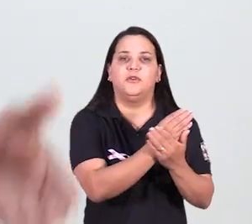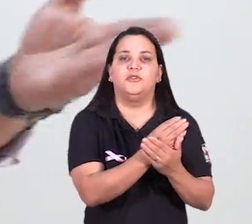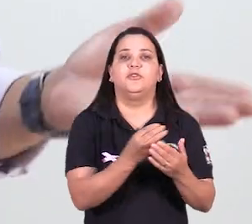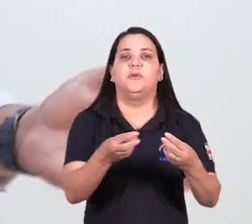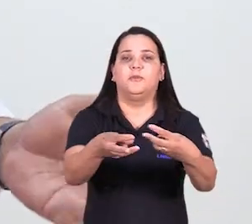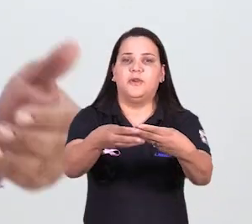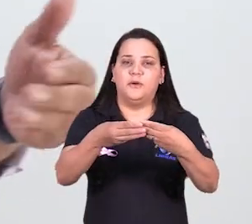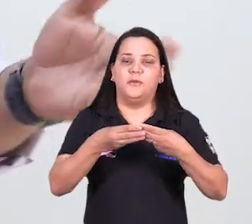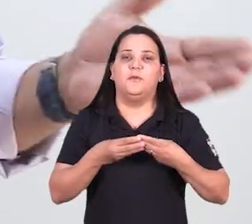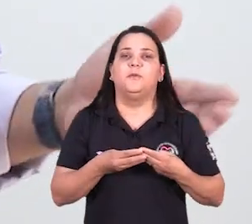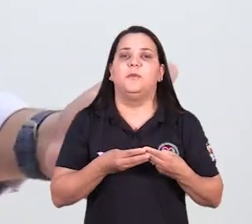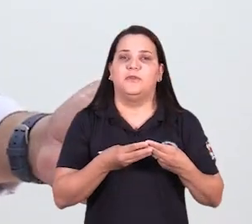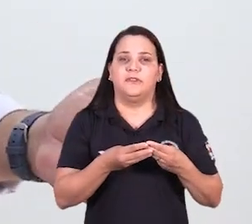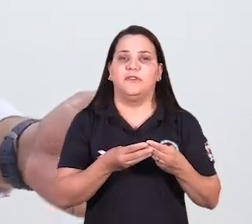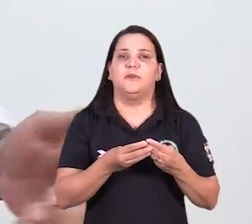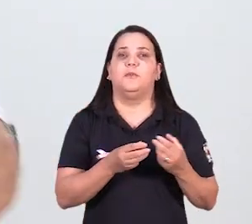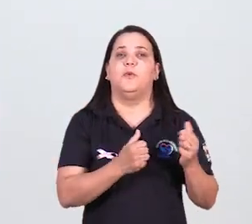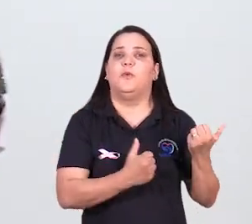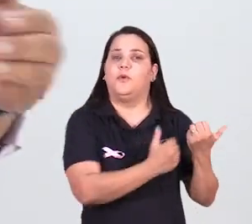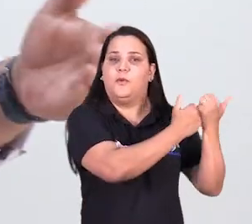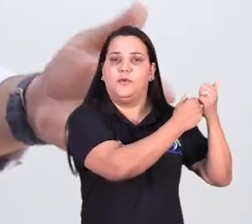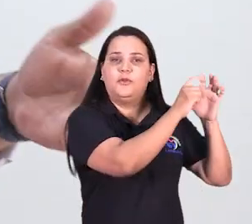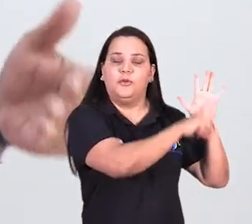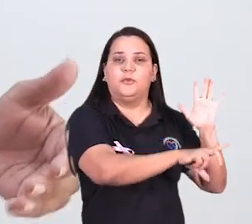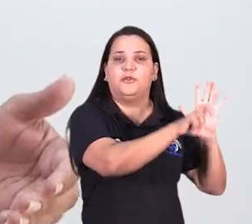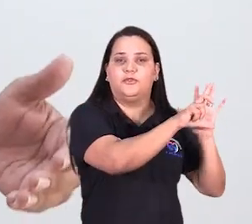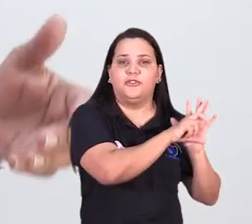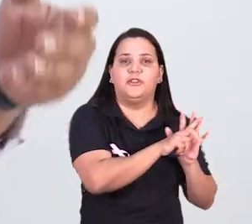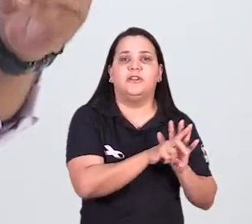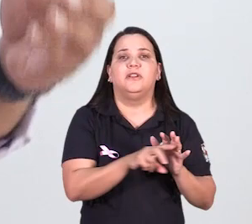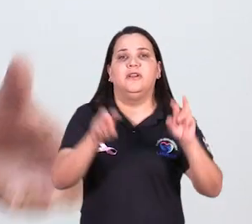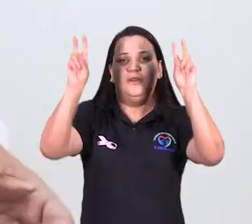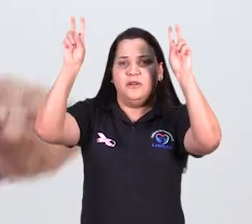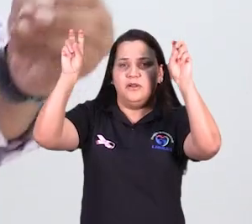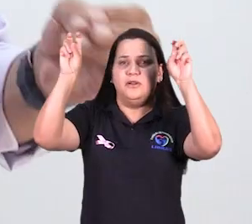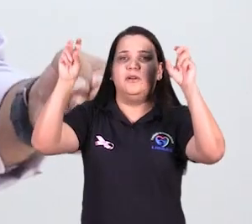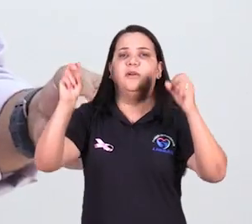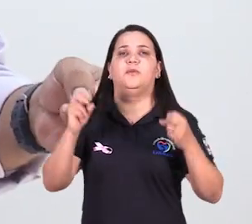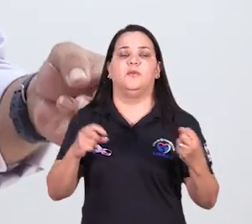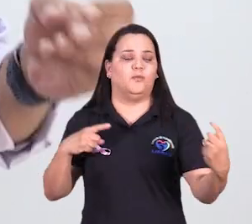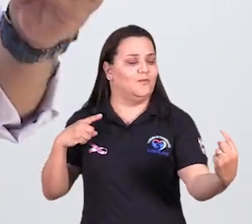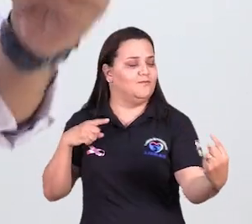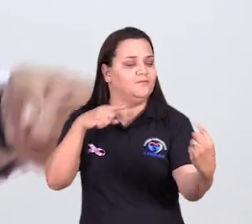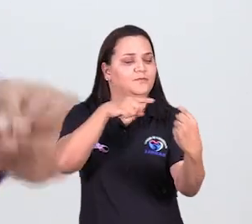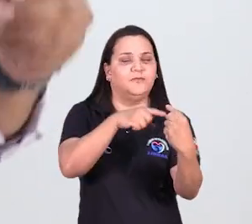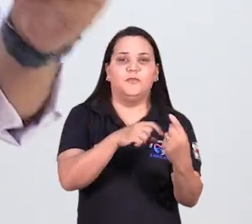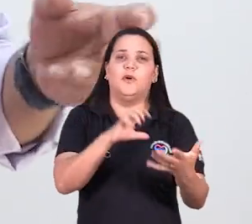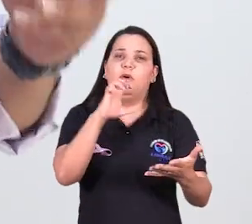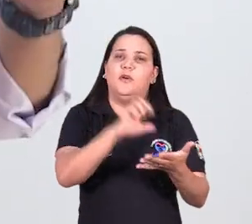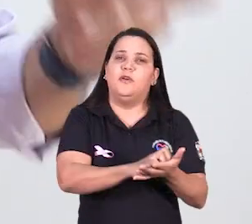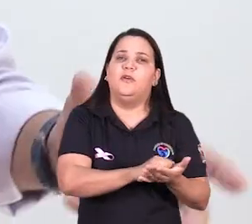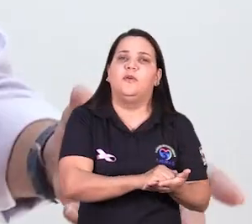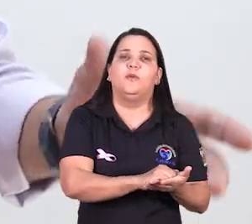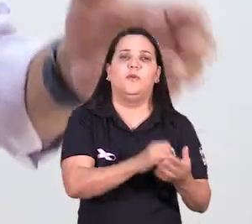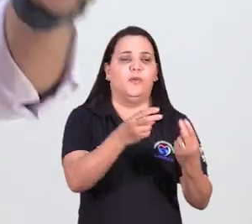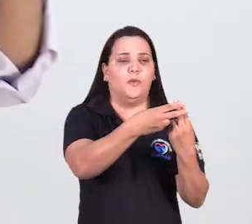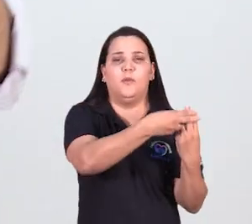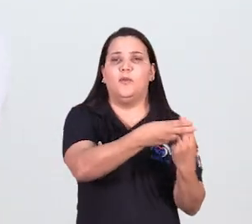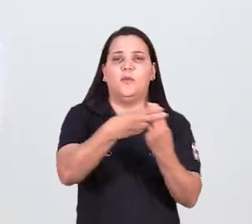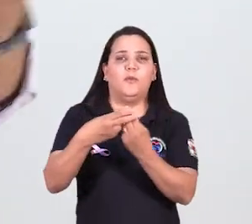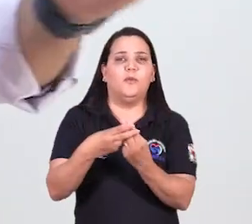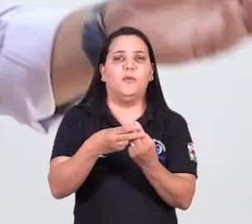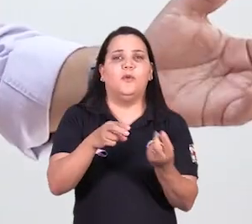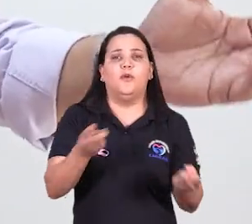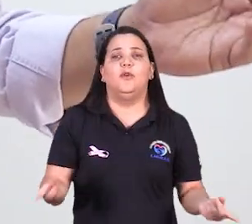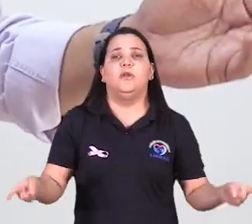Acabamos de aprovar uma moção de apoio ao projeto de lei que cuida da questão do cadastro único do SUS